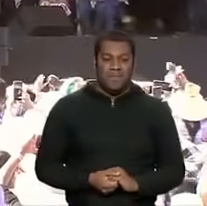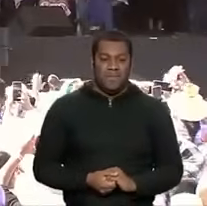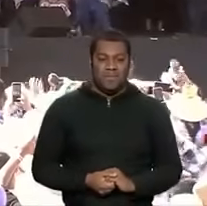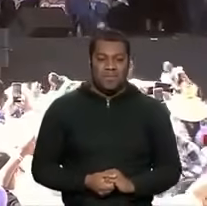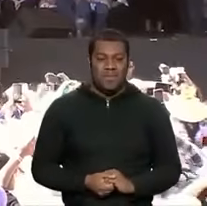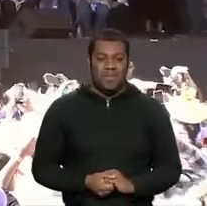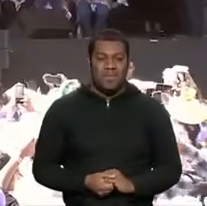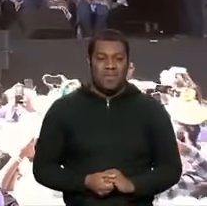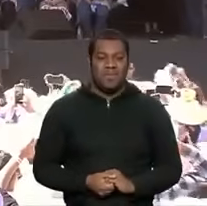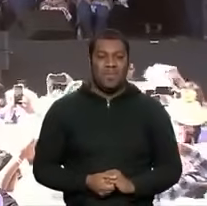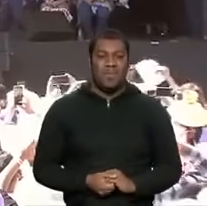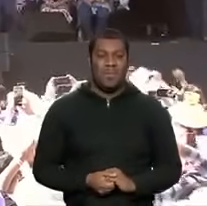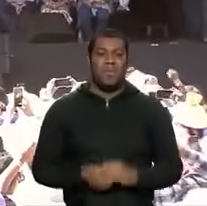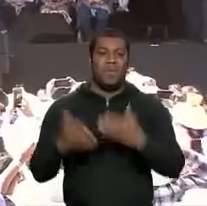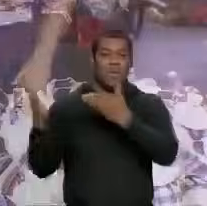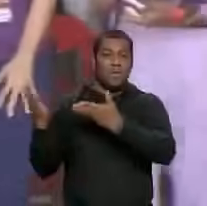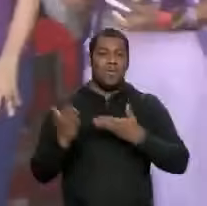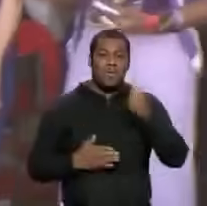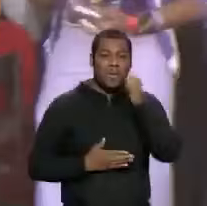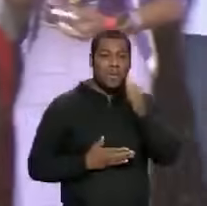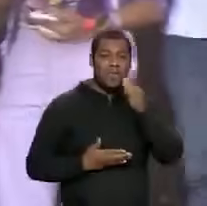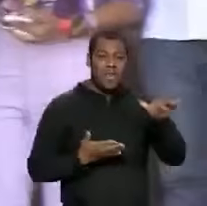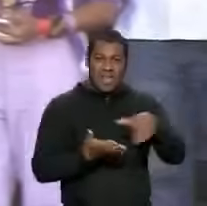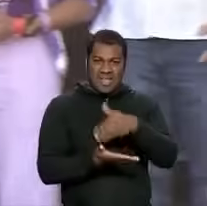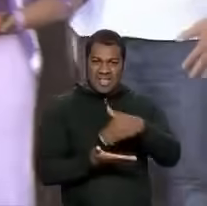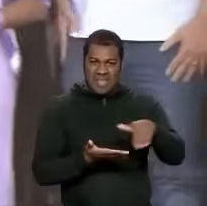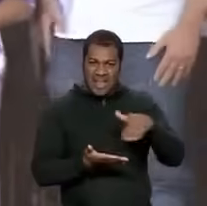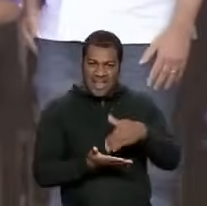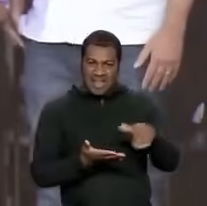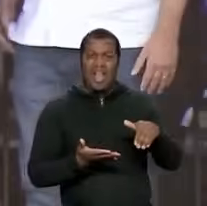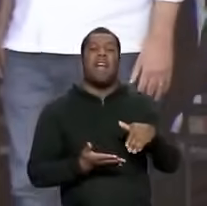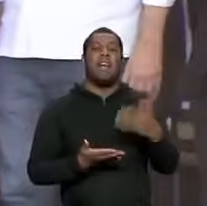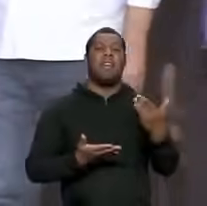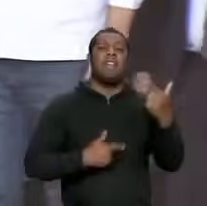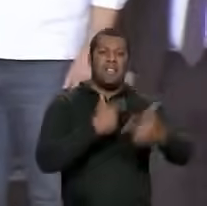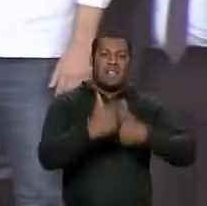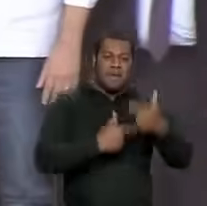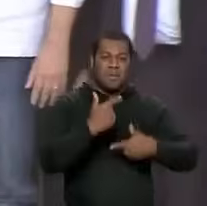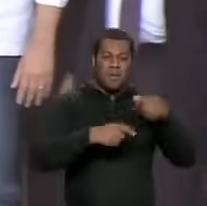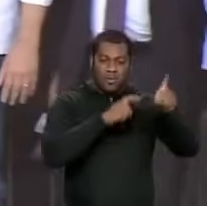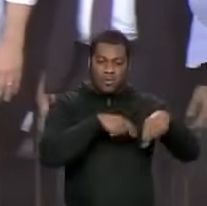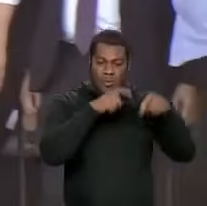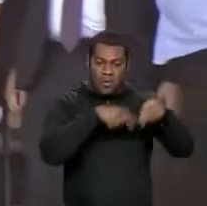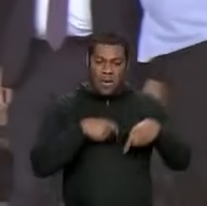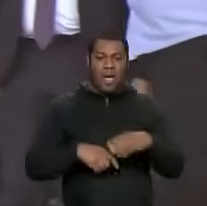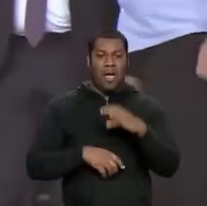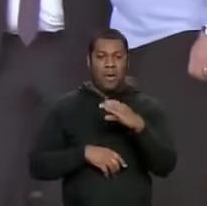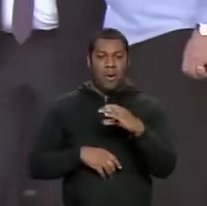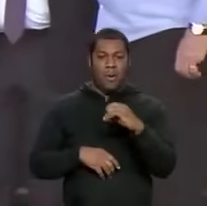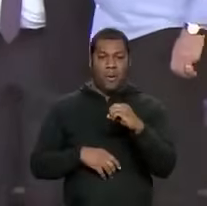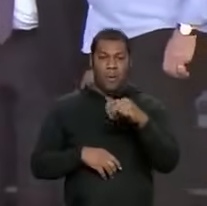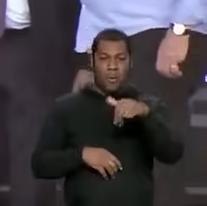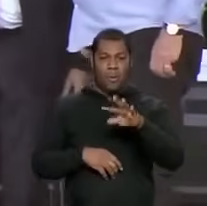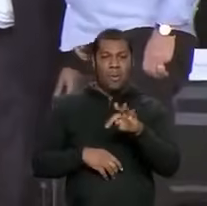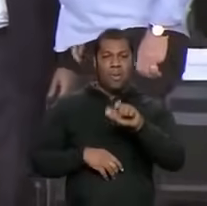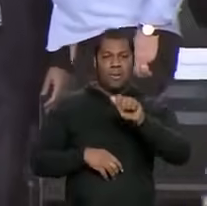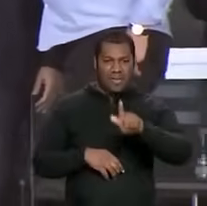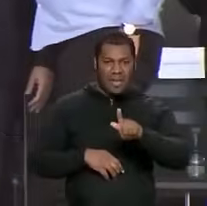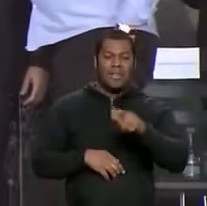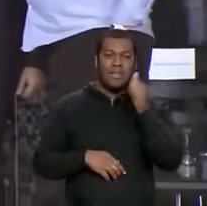a seguir a secretária de mulheres trabalhadoras rurais da contag mas é Morais